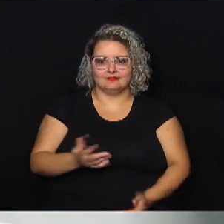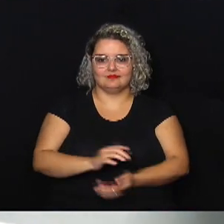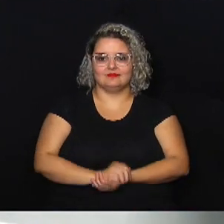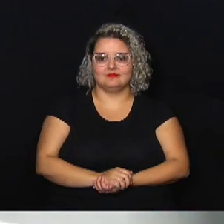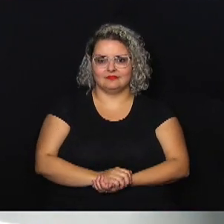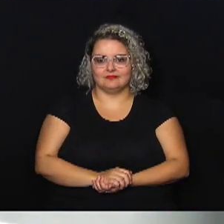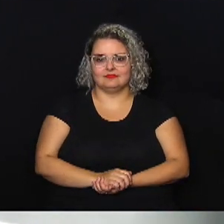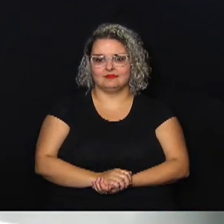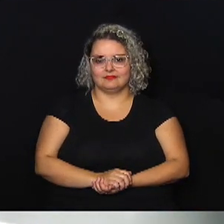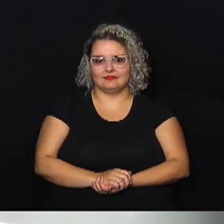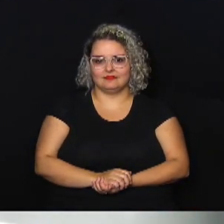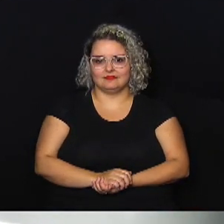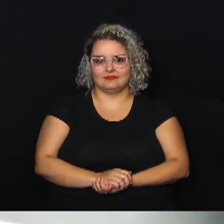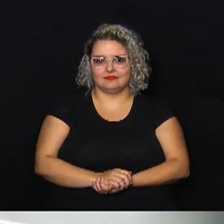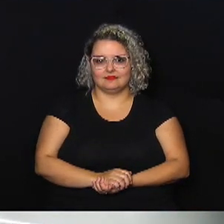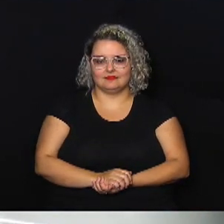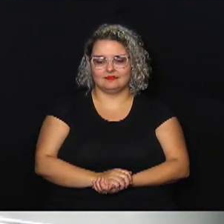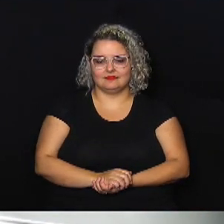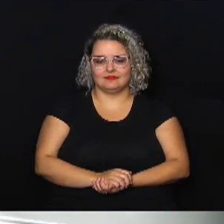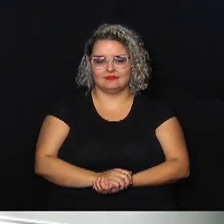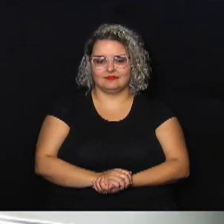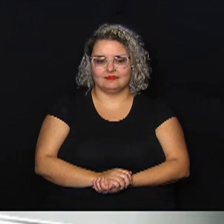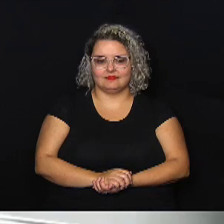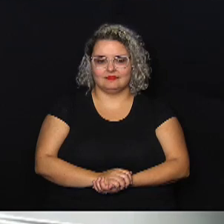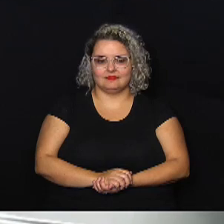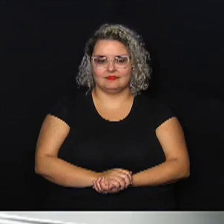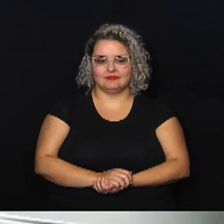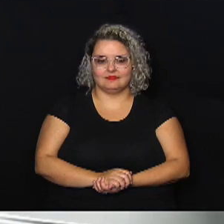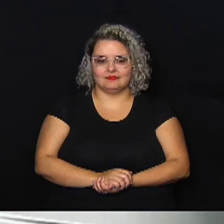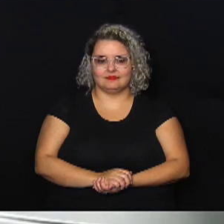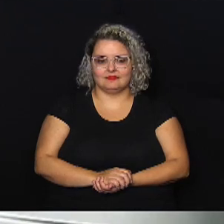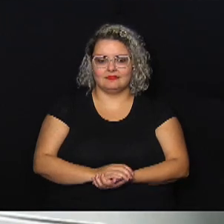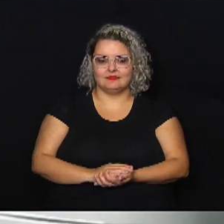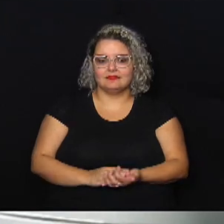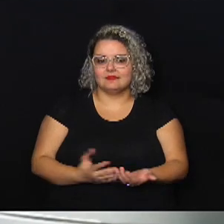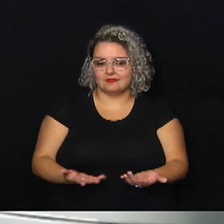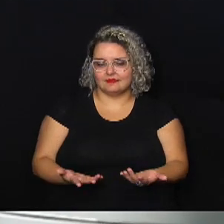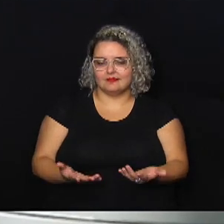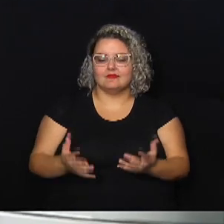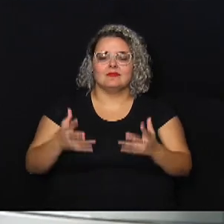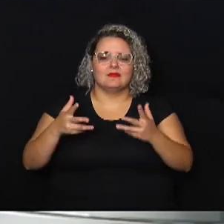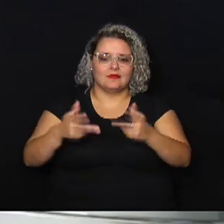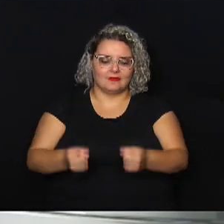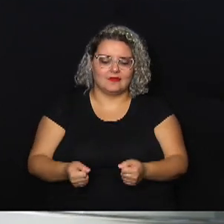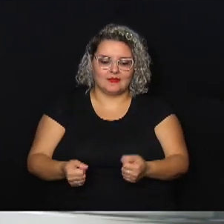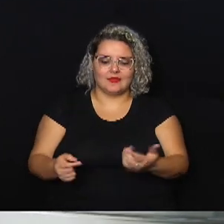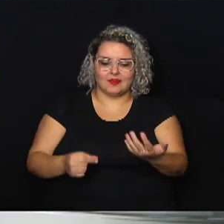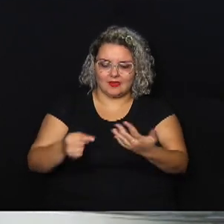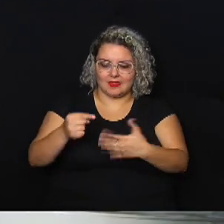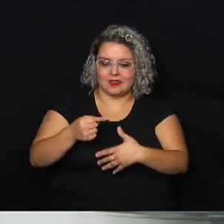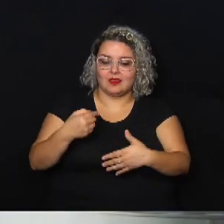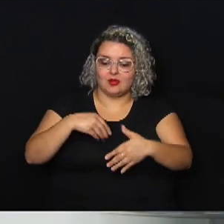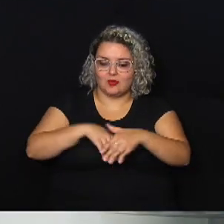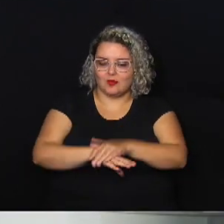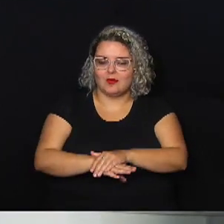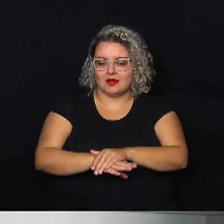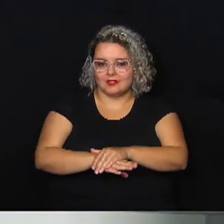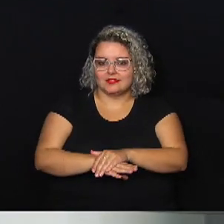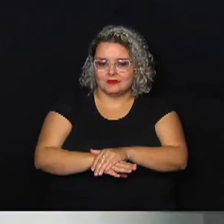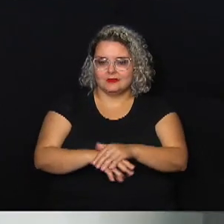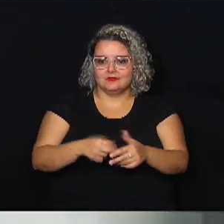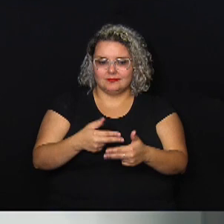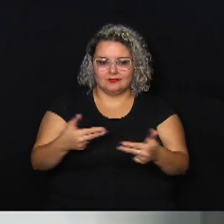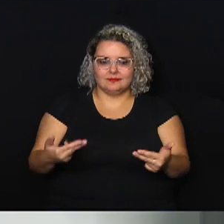até o que chama mnemônico. Mnemônico assim, é pegar as primeiras letras para você guardar uma coisa. Então, um